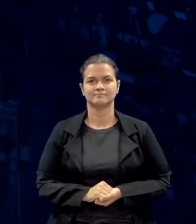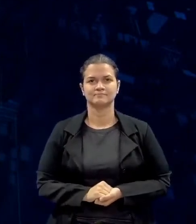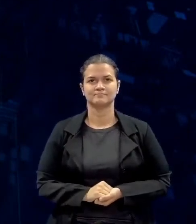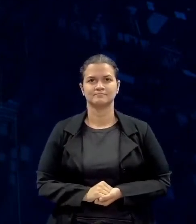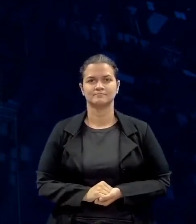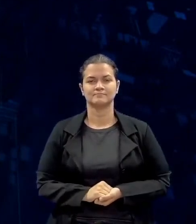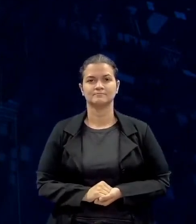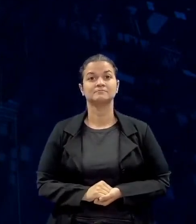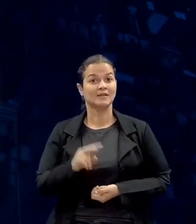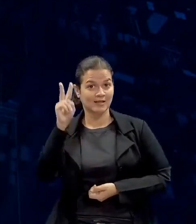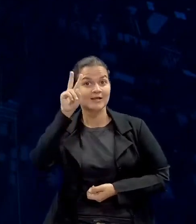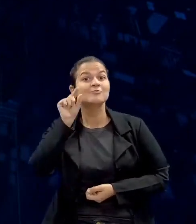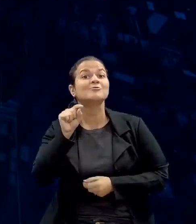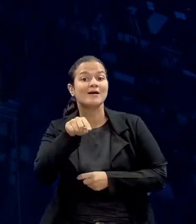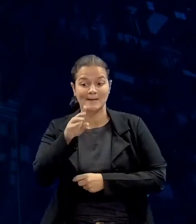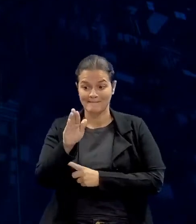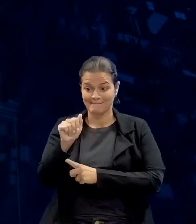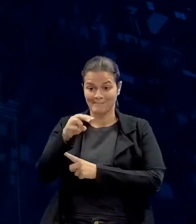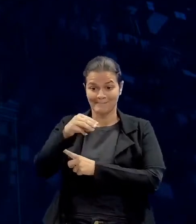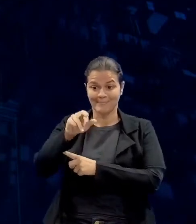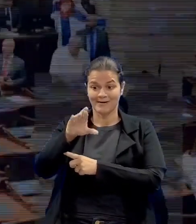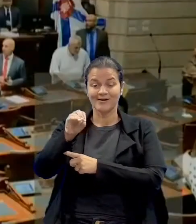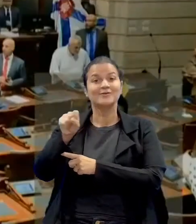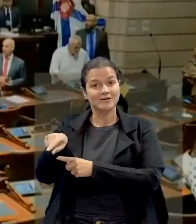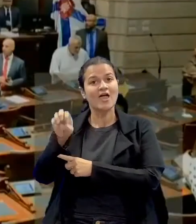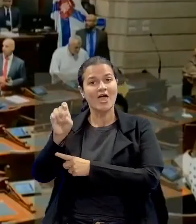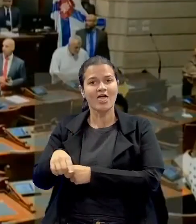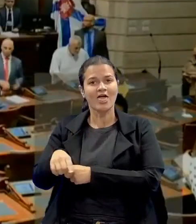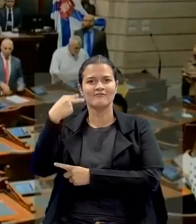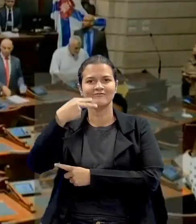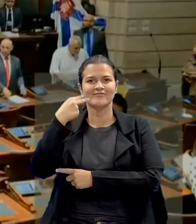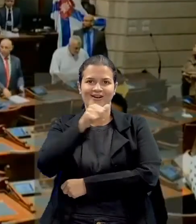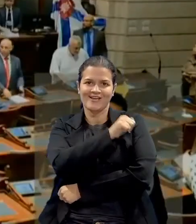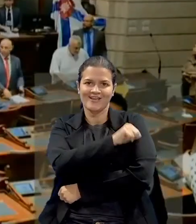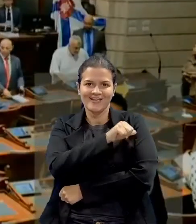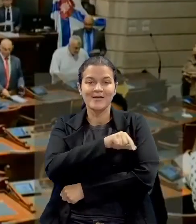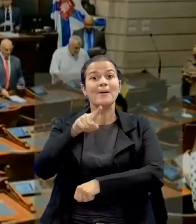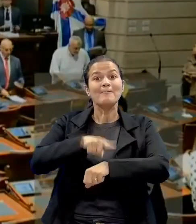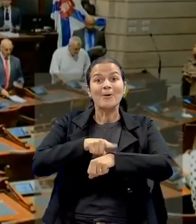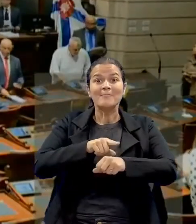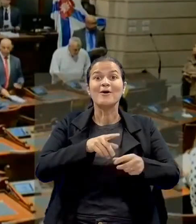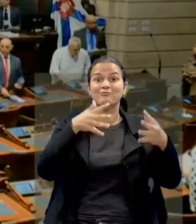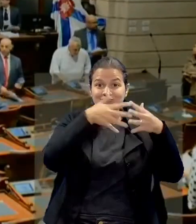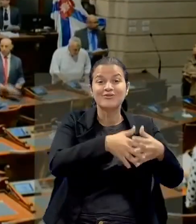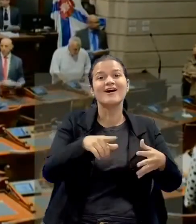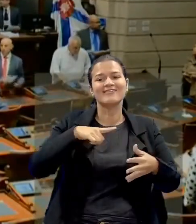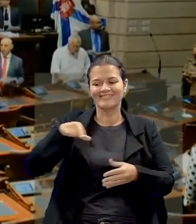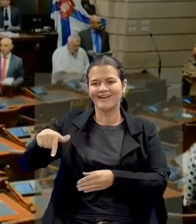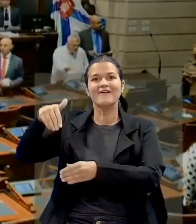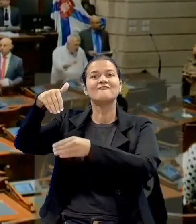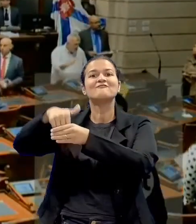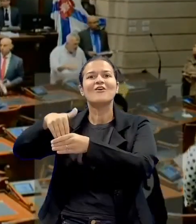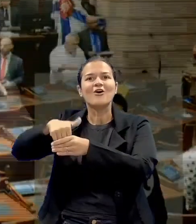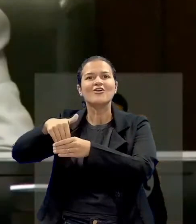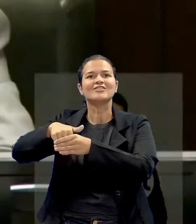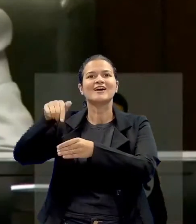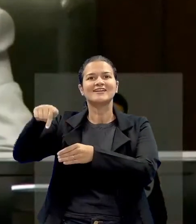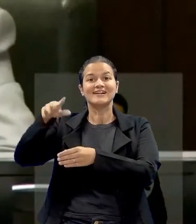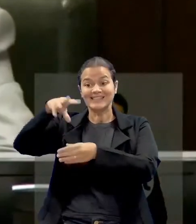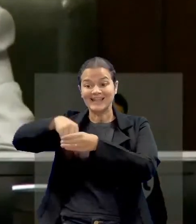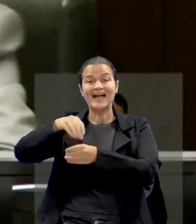Vale lembrar que Marcos Braz é vereador do Rio de Janeiro e no momento da confusão havia uma votação em andamento na